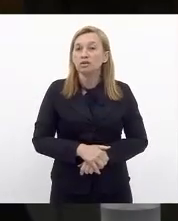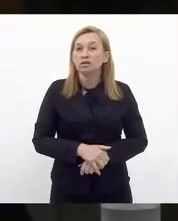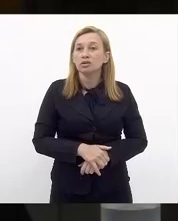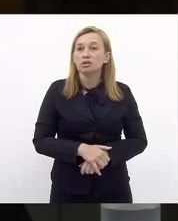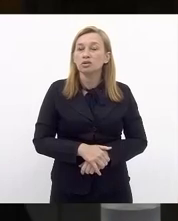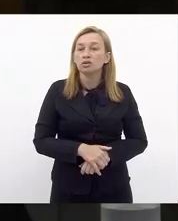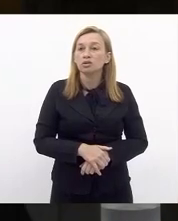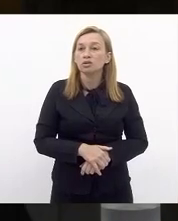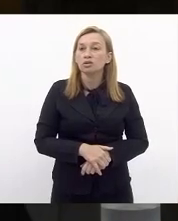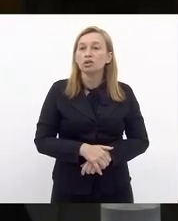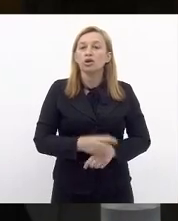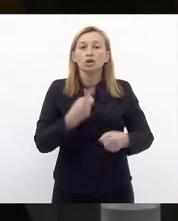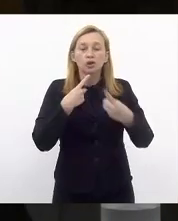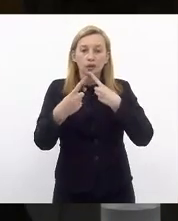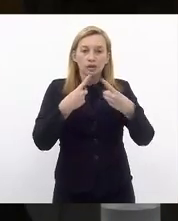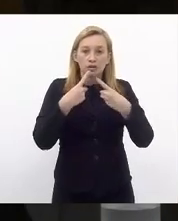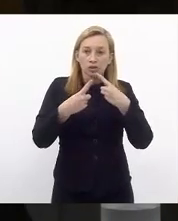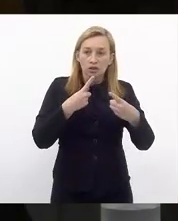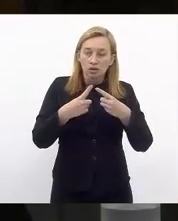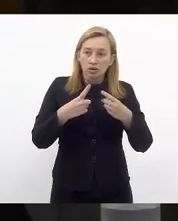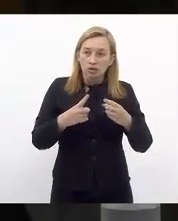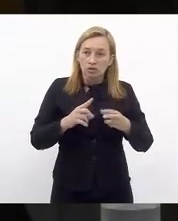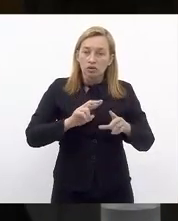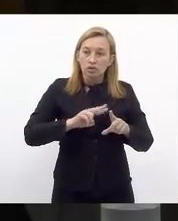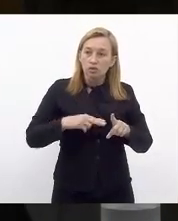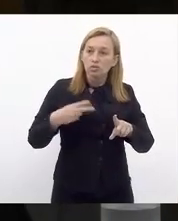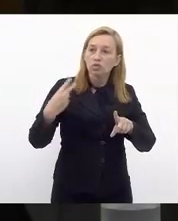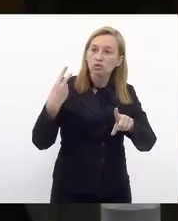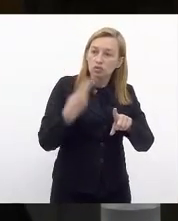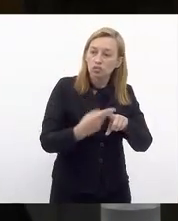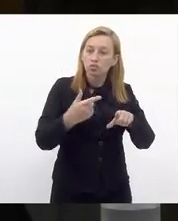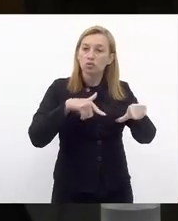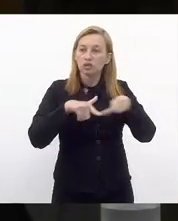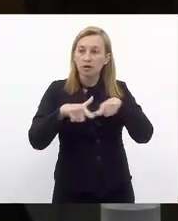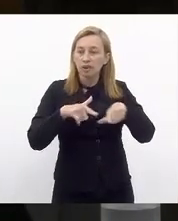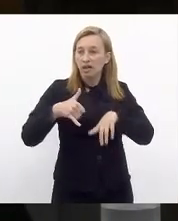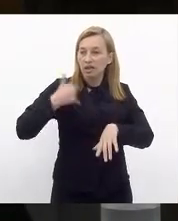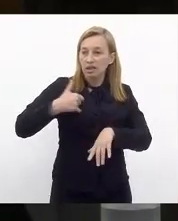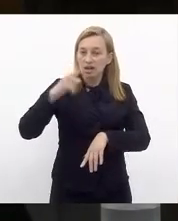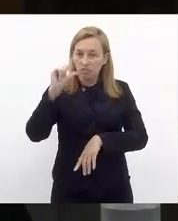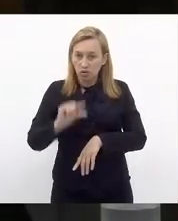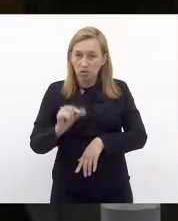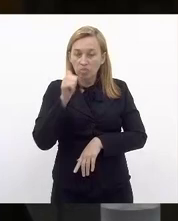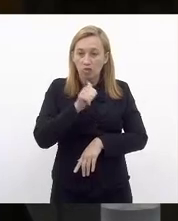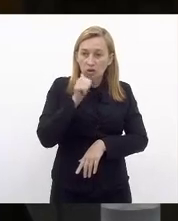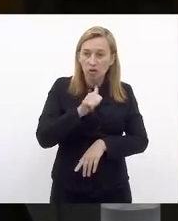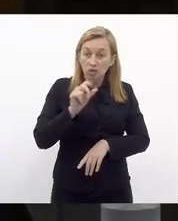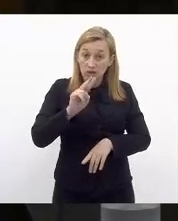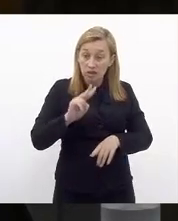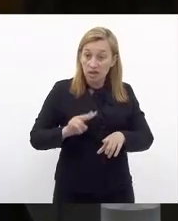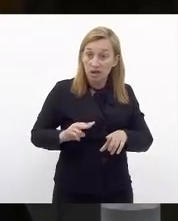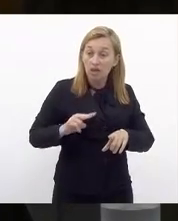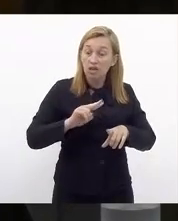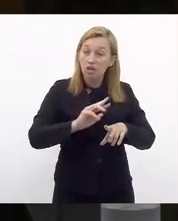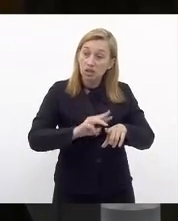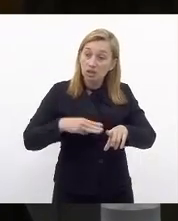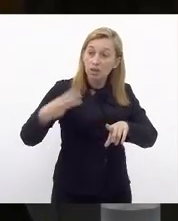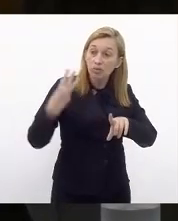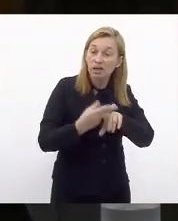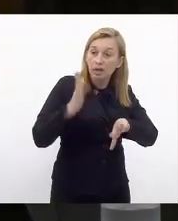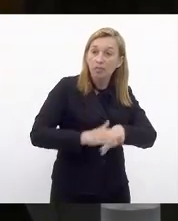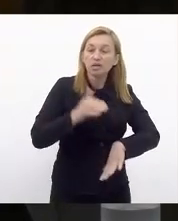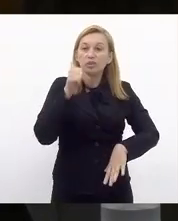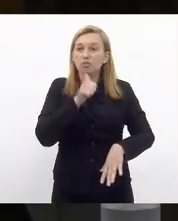como né Por Conta do debate da dupla jornada de trabalho as mulheres têm uma cidade menor quando você aumenta mais para as mulheres a